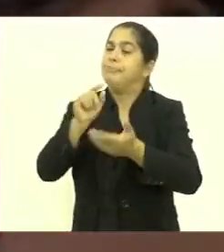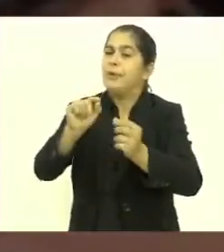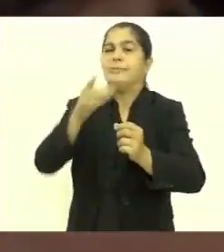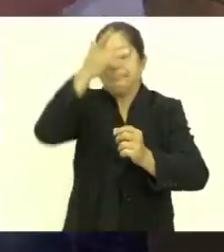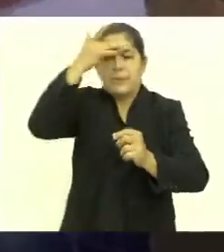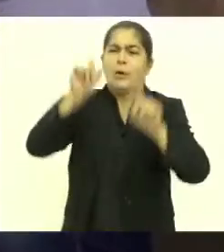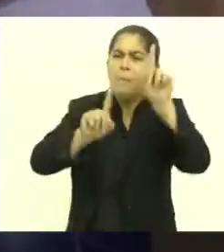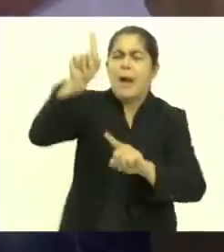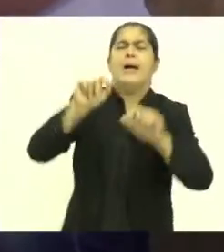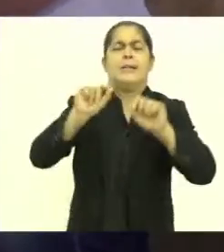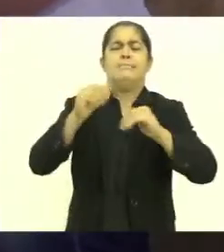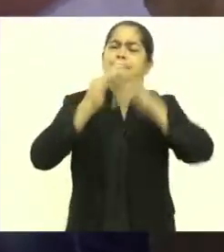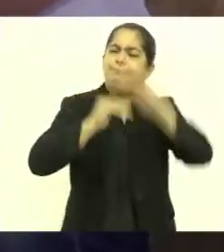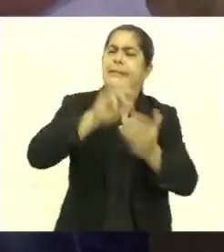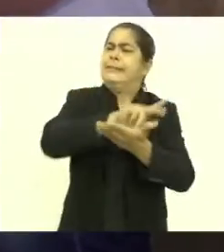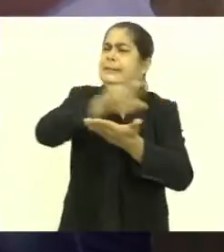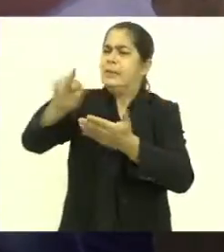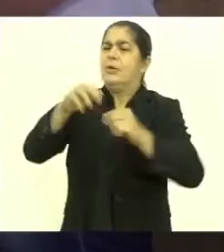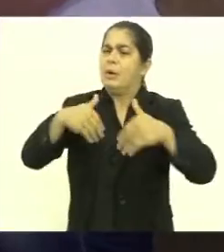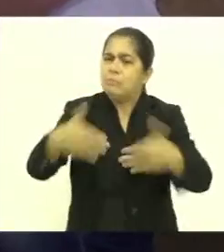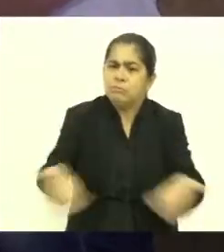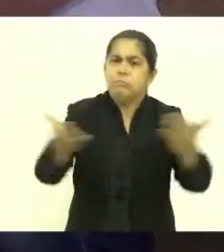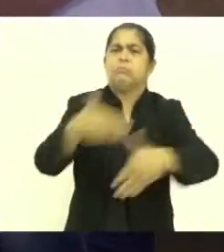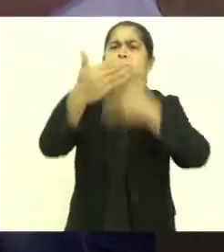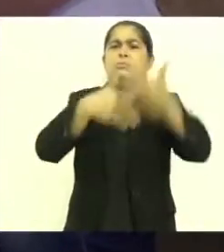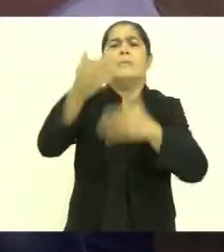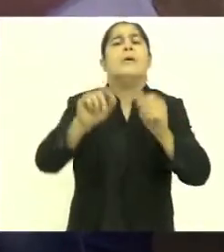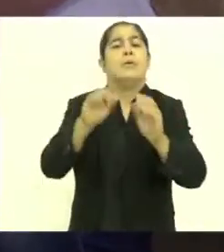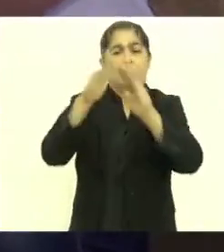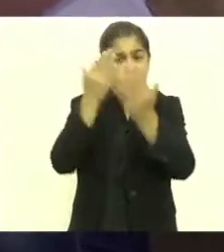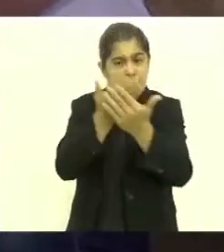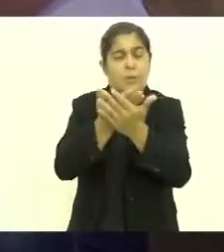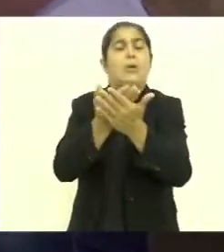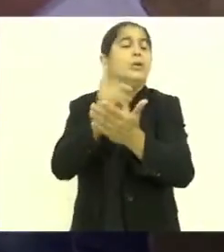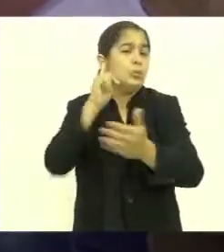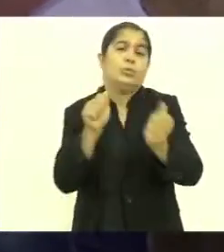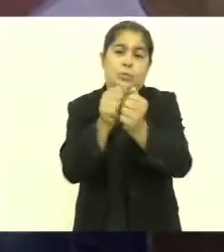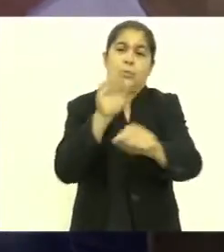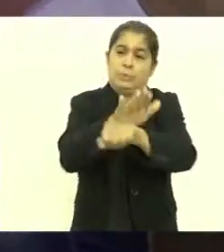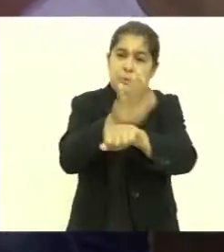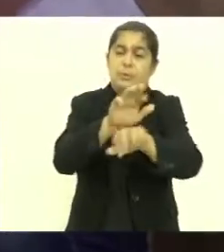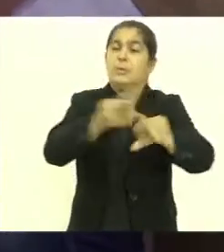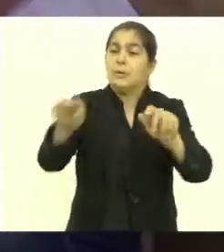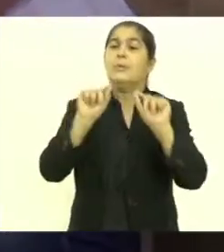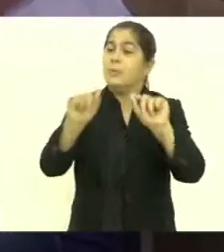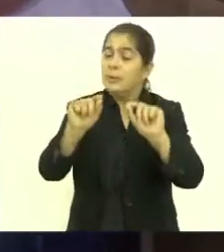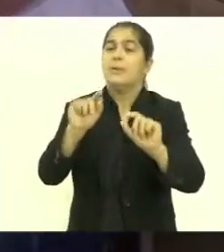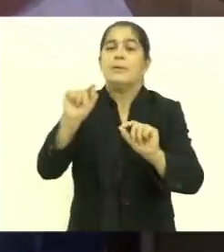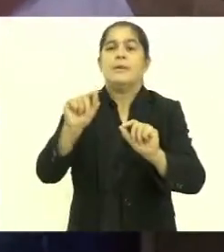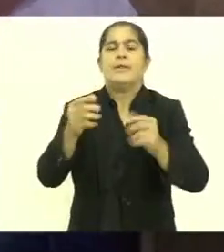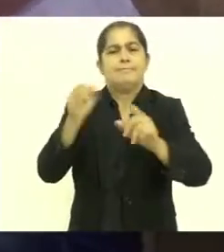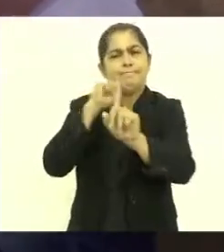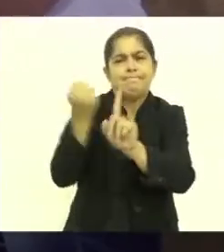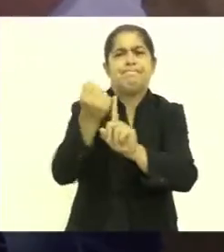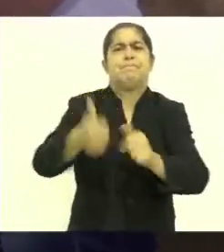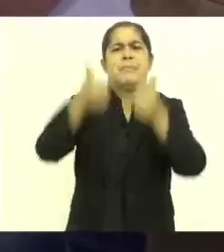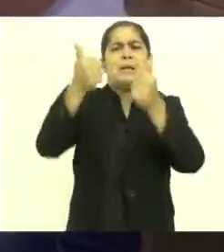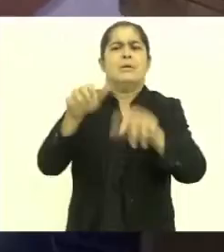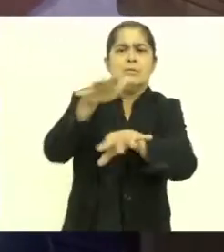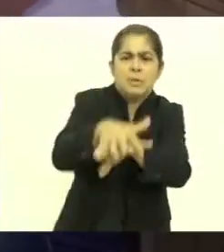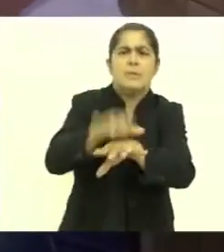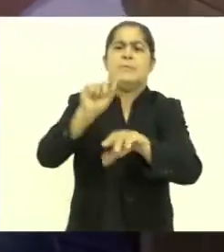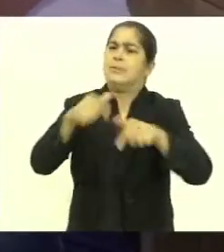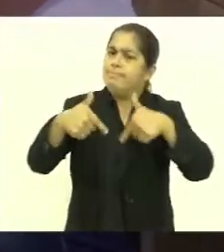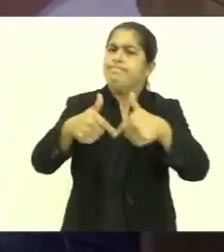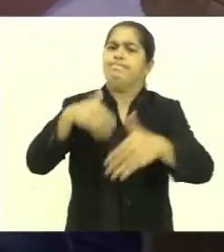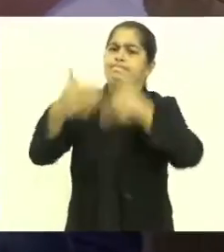surda e que a gente possa ter o maior número de pessoas qualificadas para atuar na rede de ensino junto às pessoas surdas. Então, para que a gente consiga ter